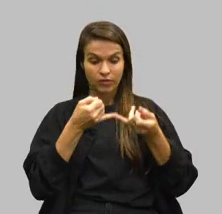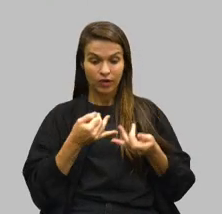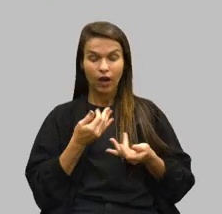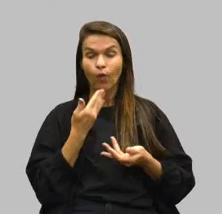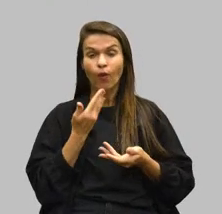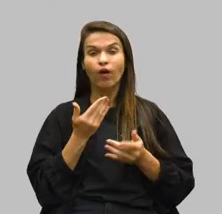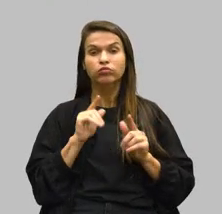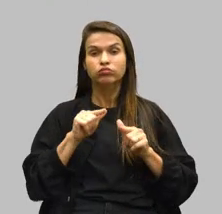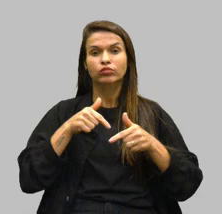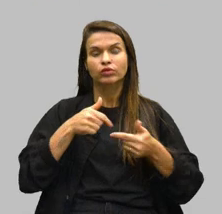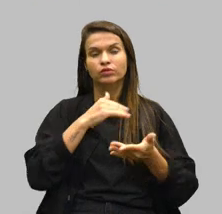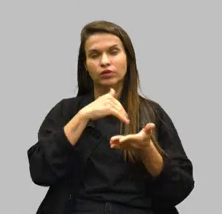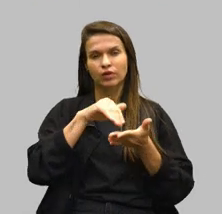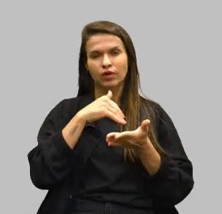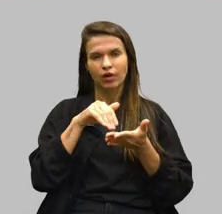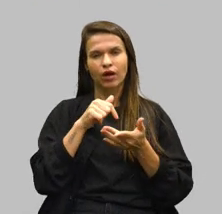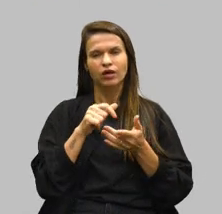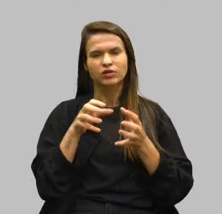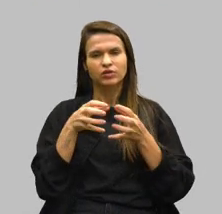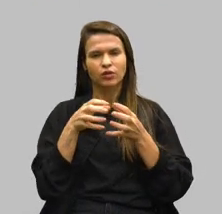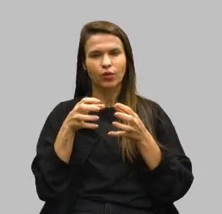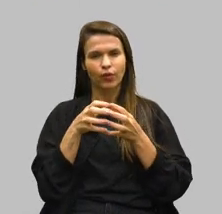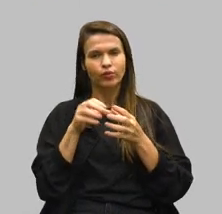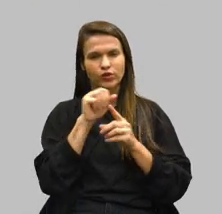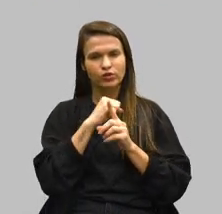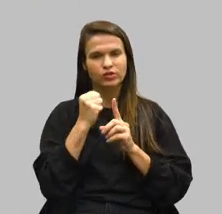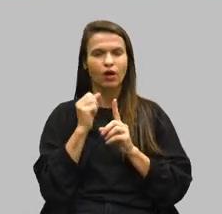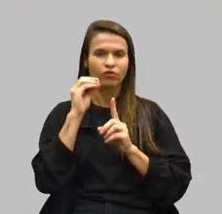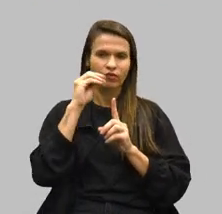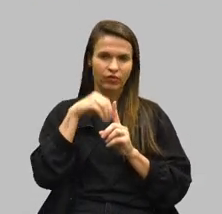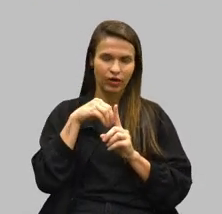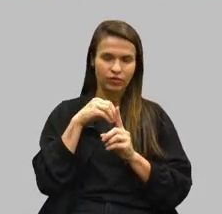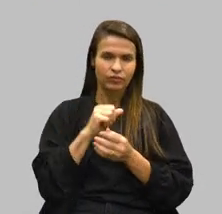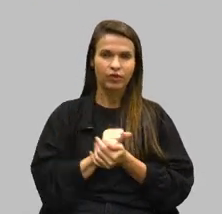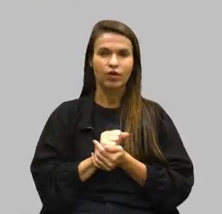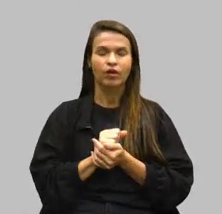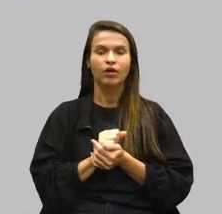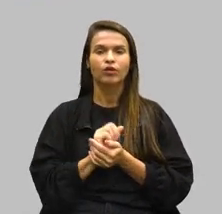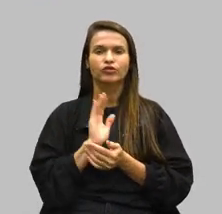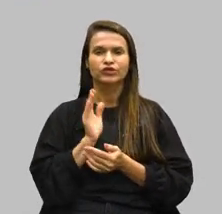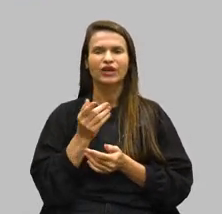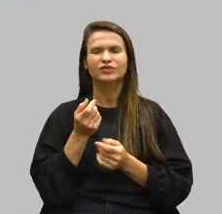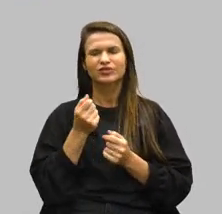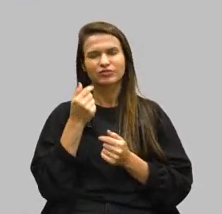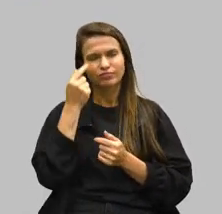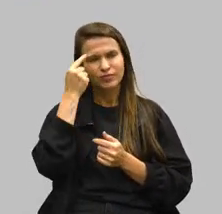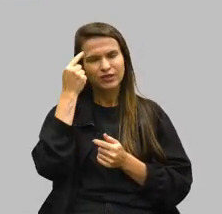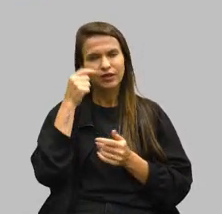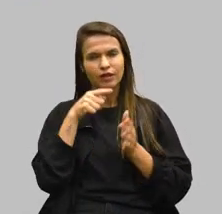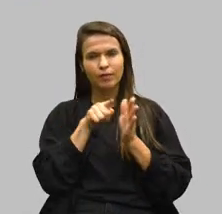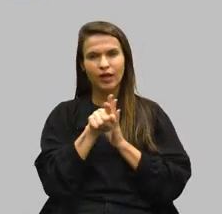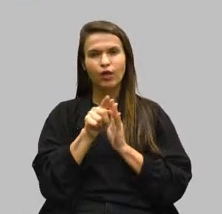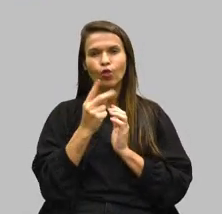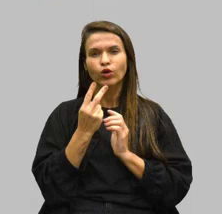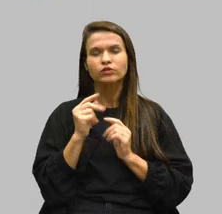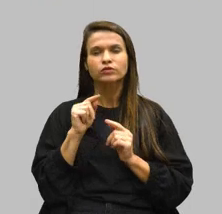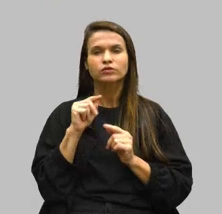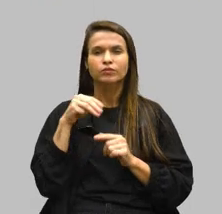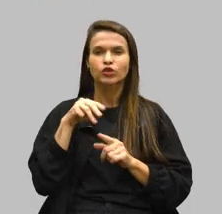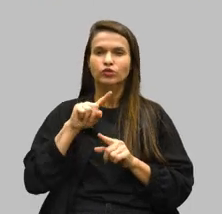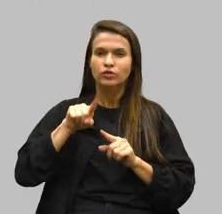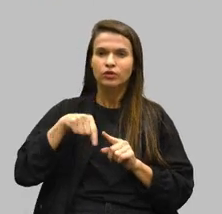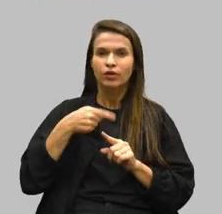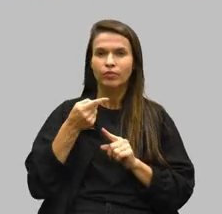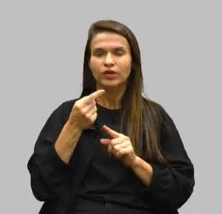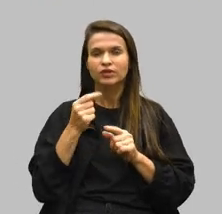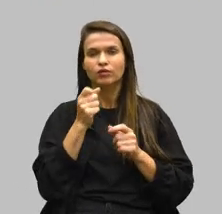essa população de de maior vulnerabilidade eu já tinha escrito a pergunta aqui aí um minuto depois senhor colocou lá